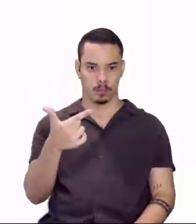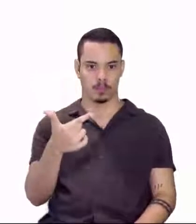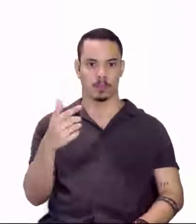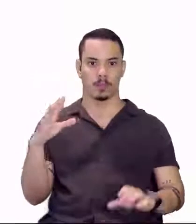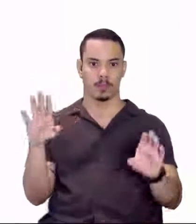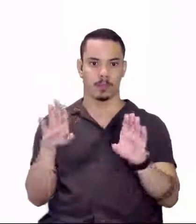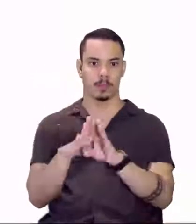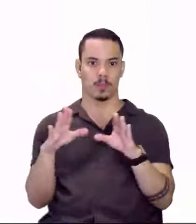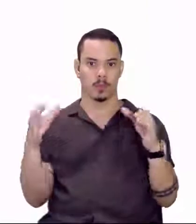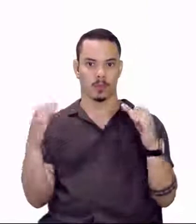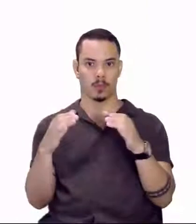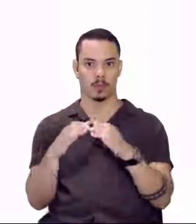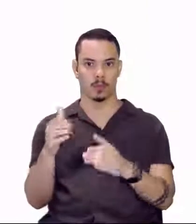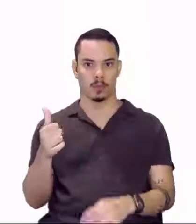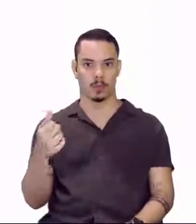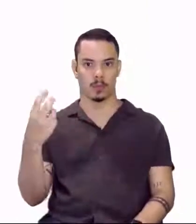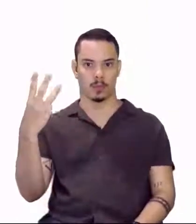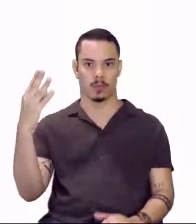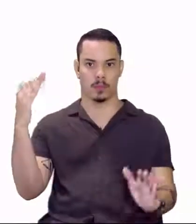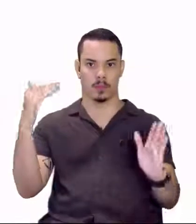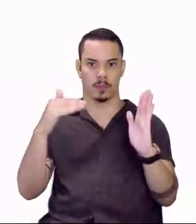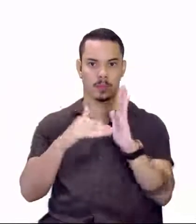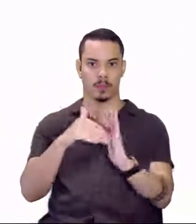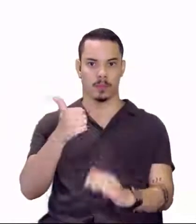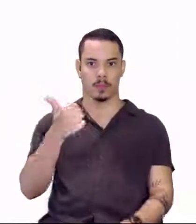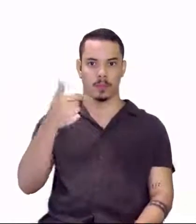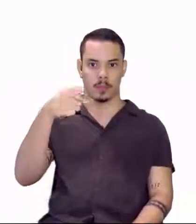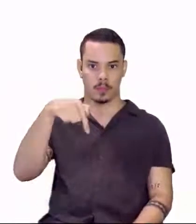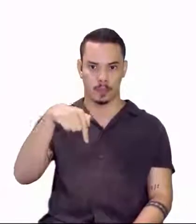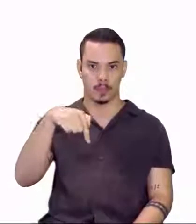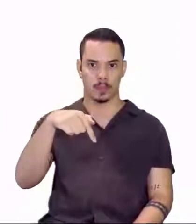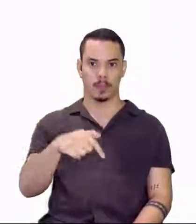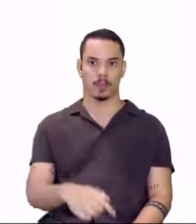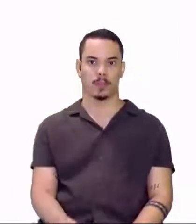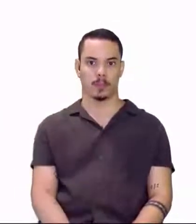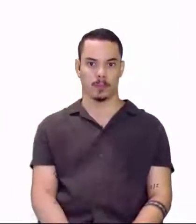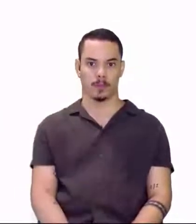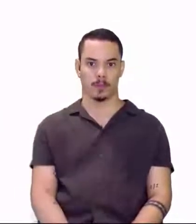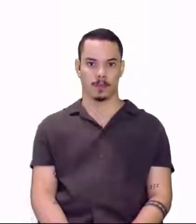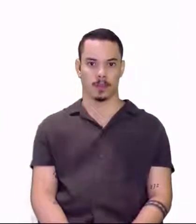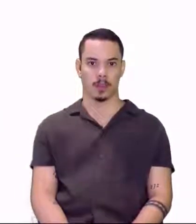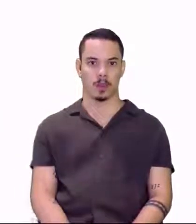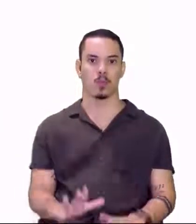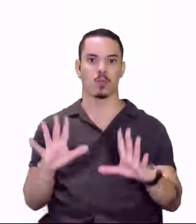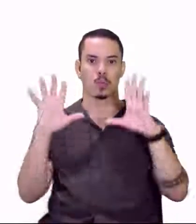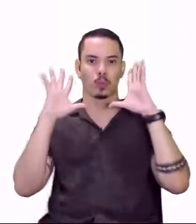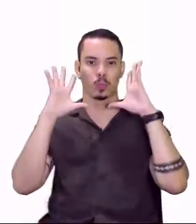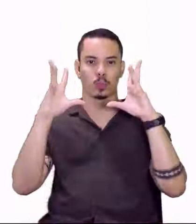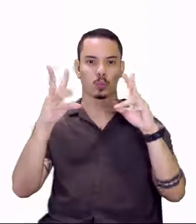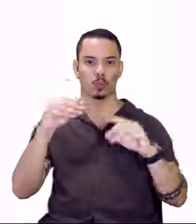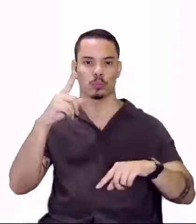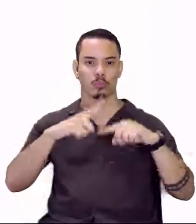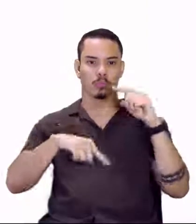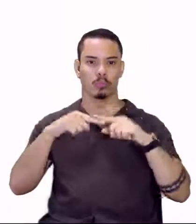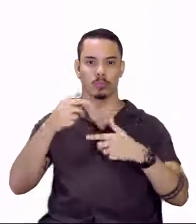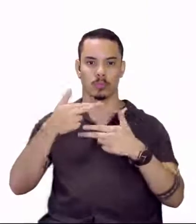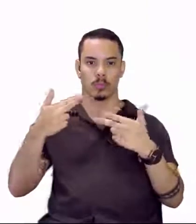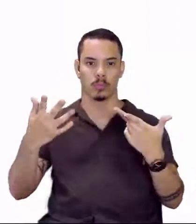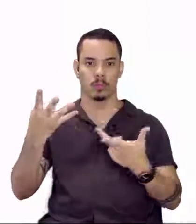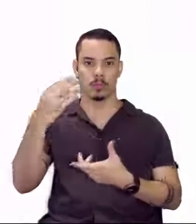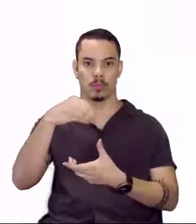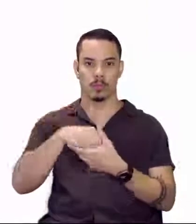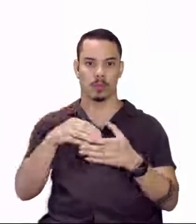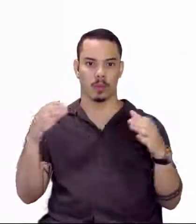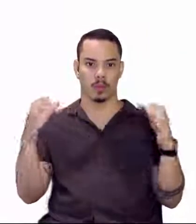de 13 a 17. 18 são os gases nobres. Todos os elementos que estão no grupo